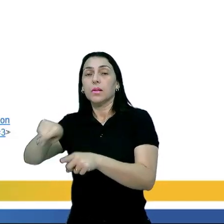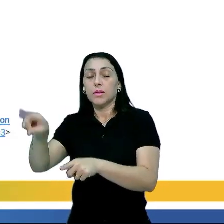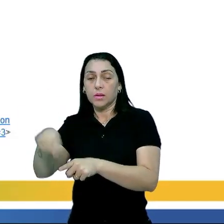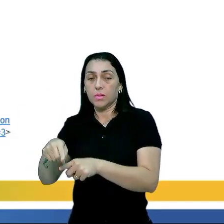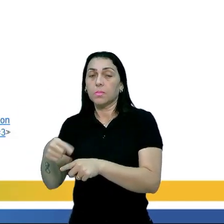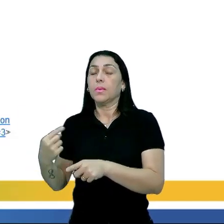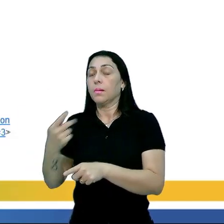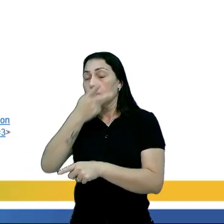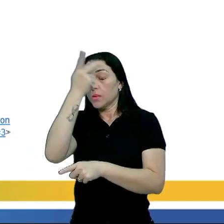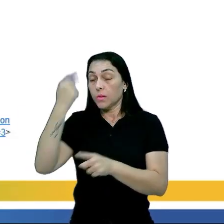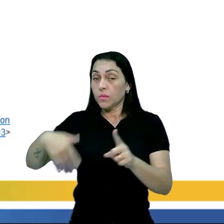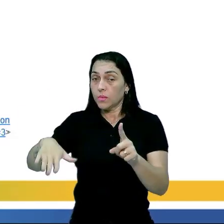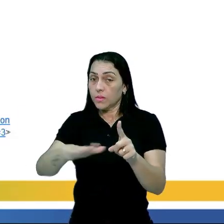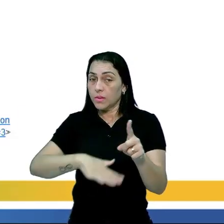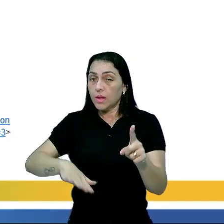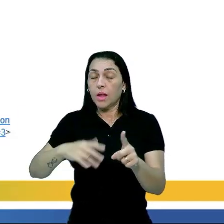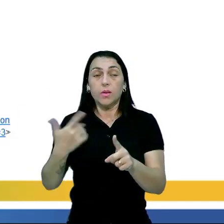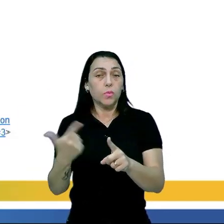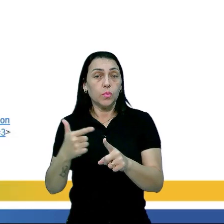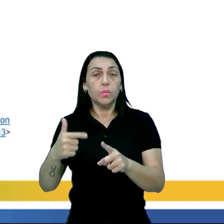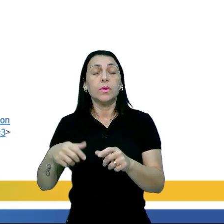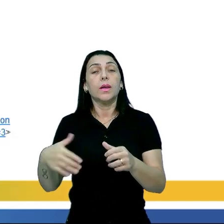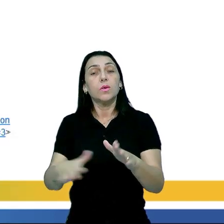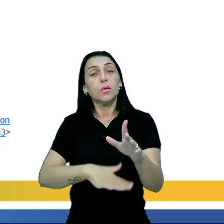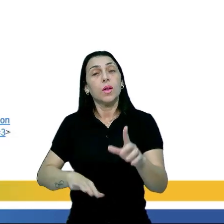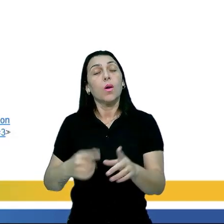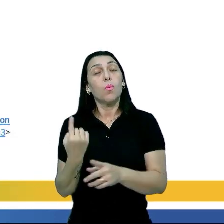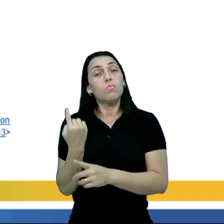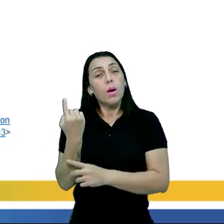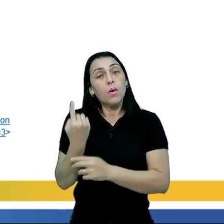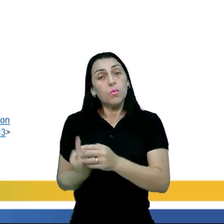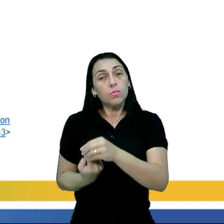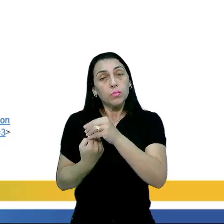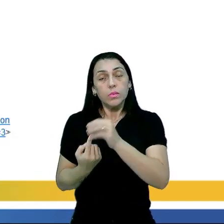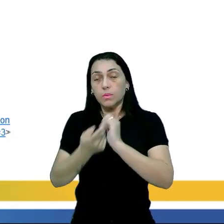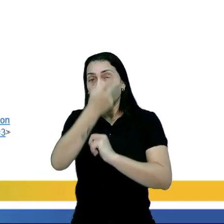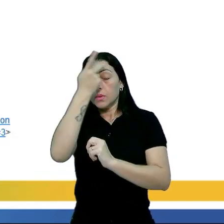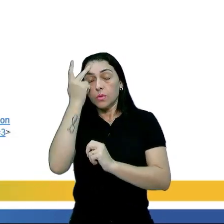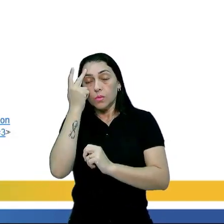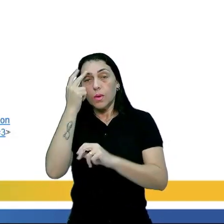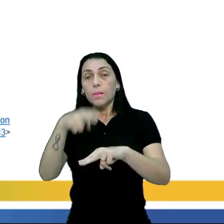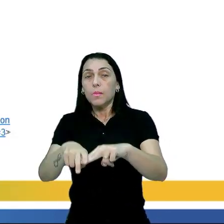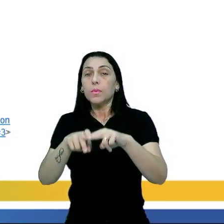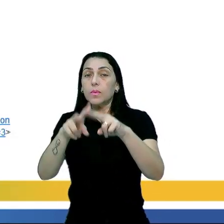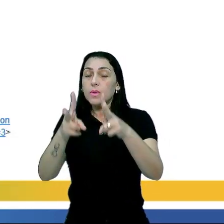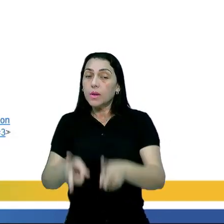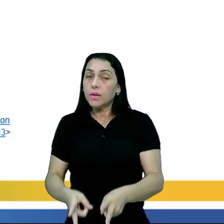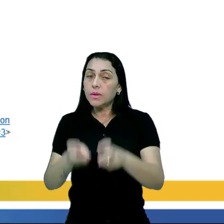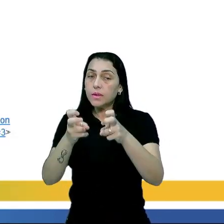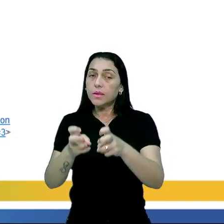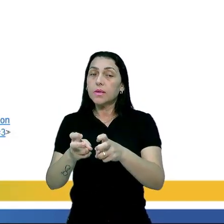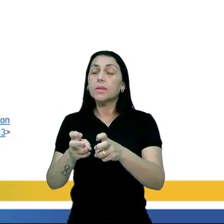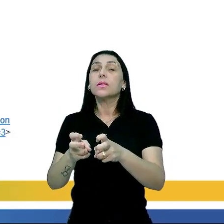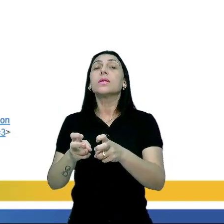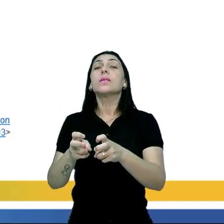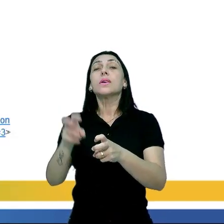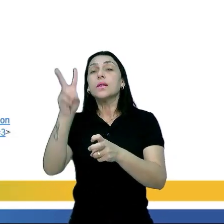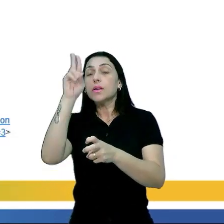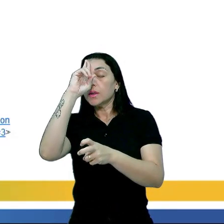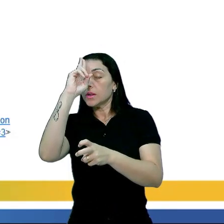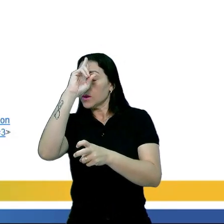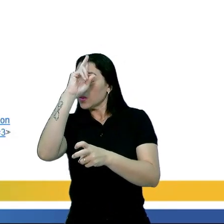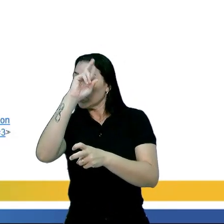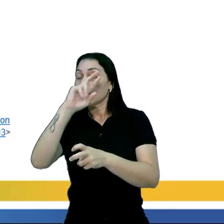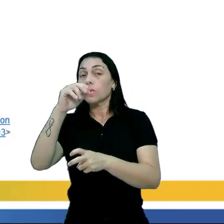abstração. E não existe sociedade formada por um indivíduo. Por isso que vocês estão observando ser histórico